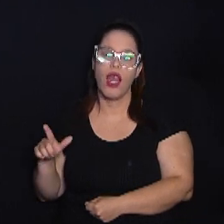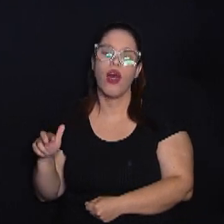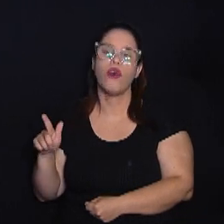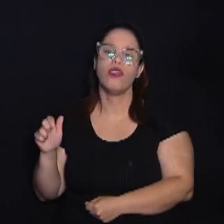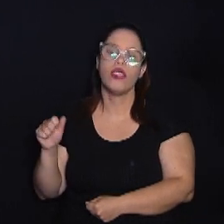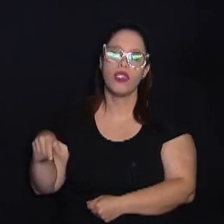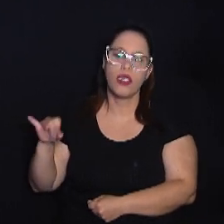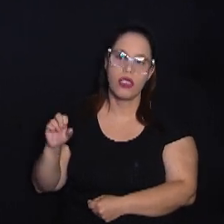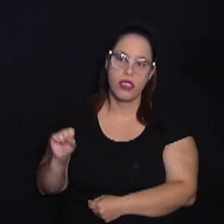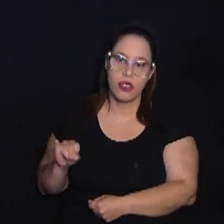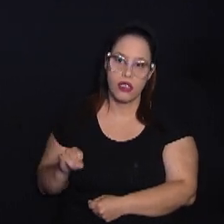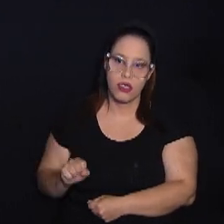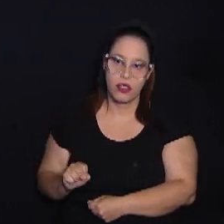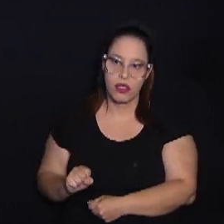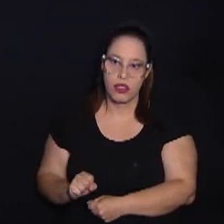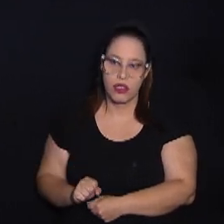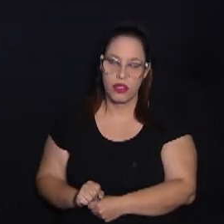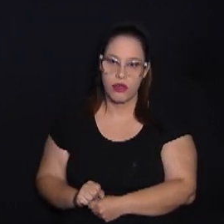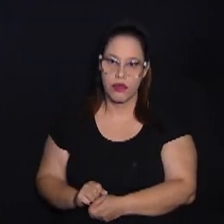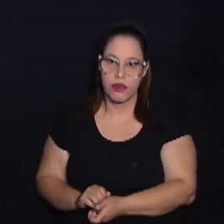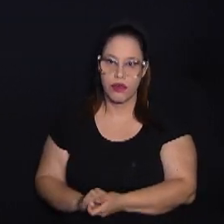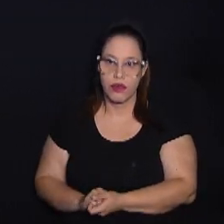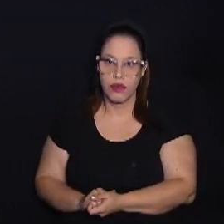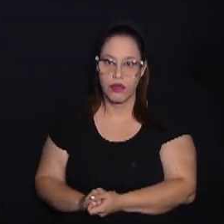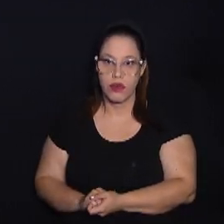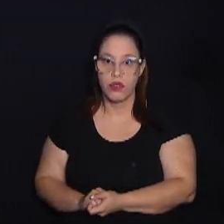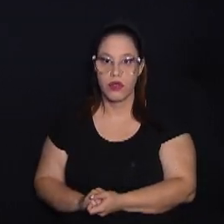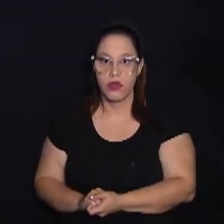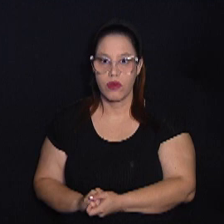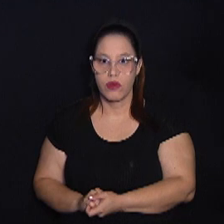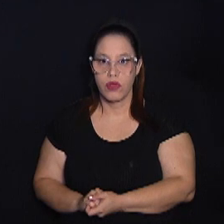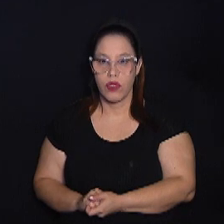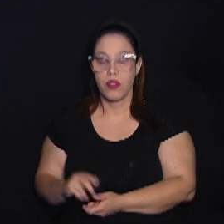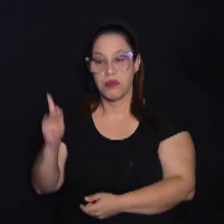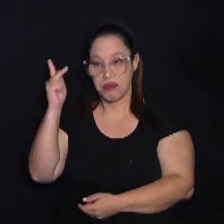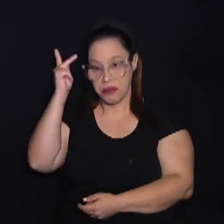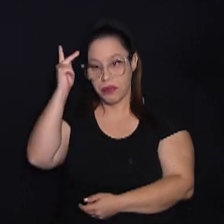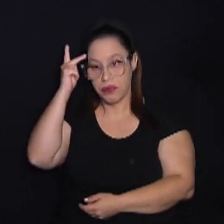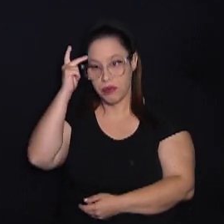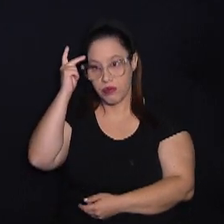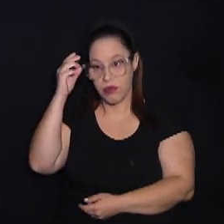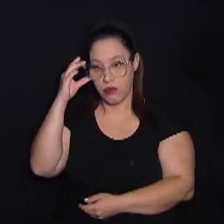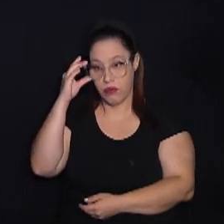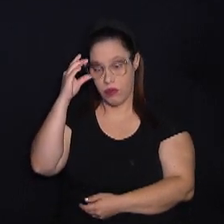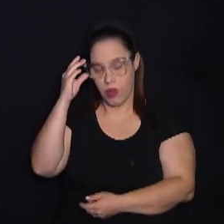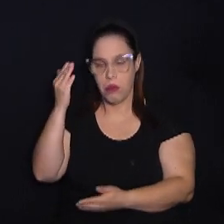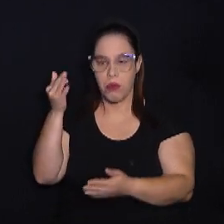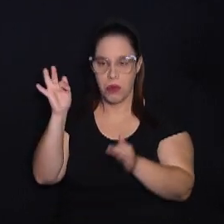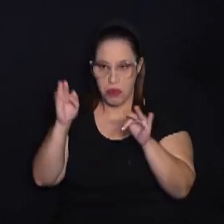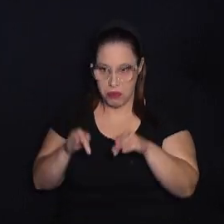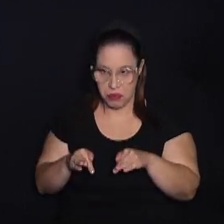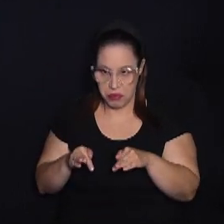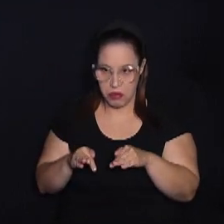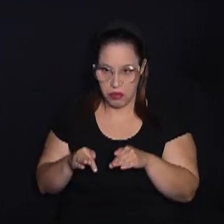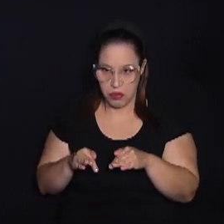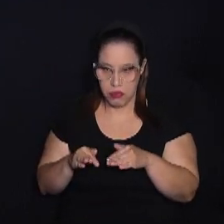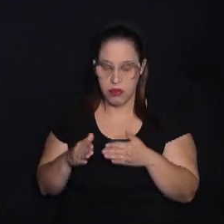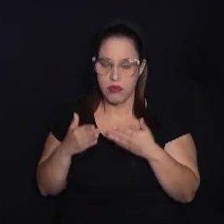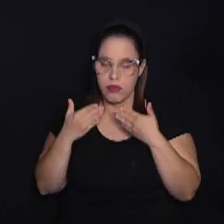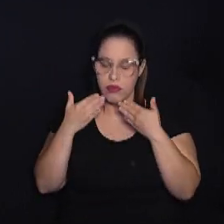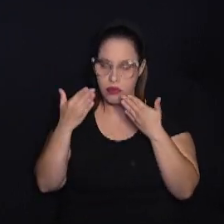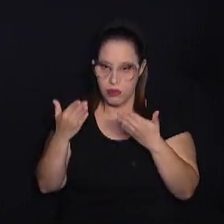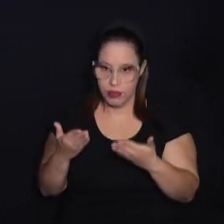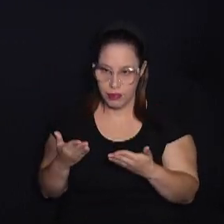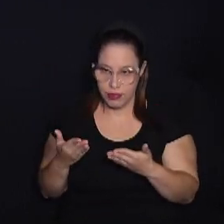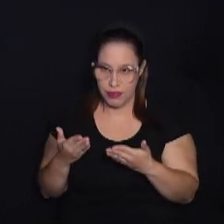é presidente do Sindicato dos Contabilistas de São Paulo, e, por fim, cumprimentar aqui a